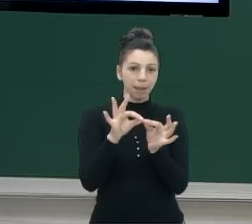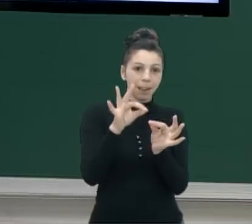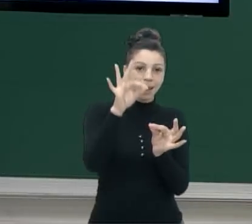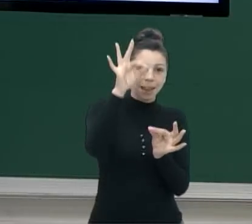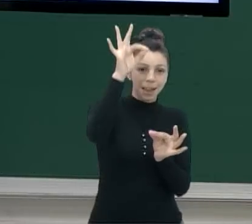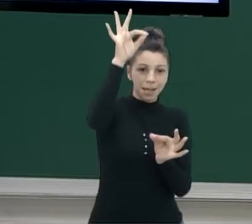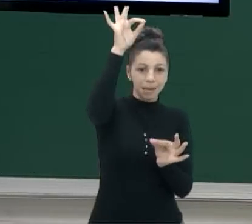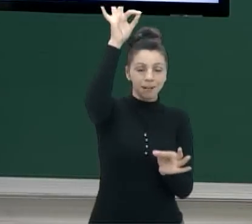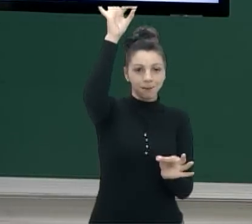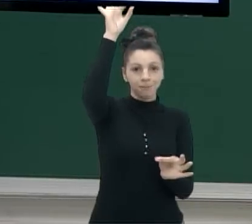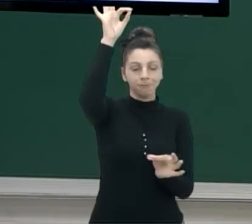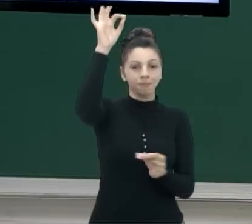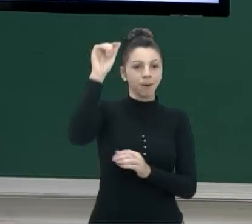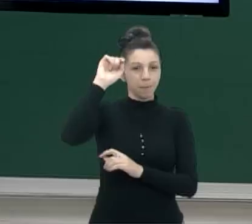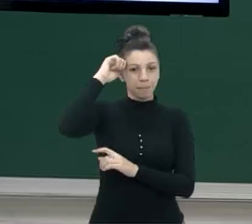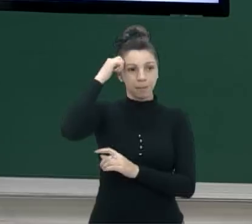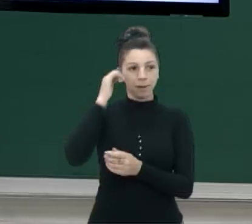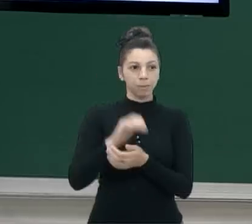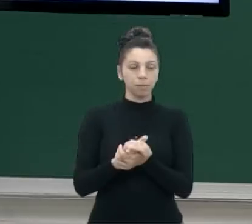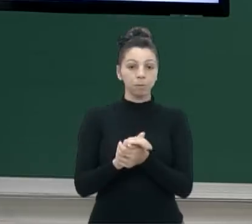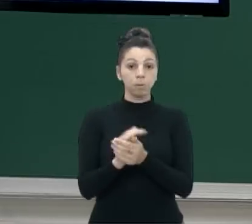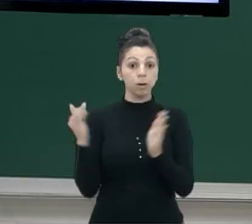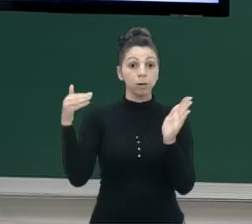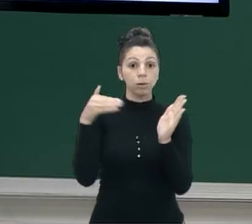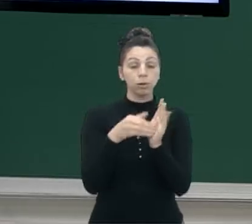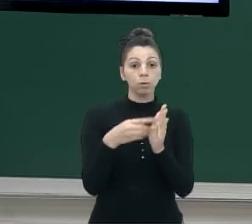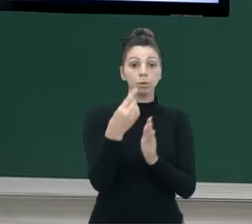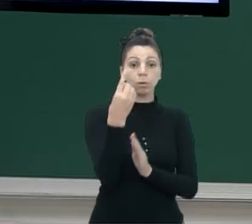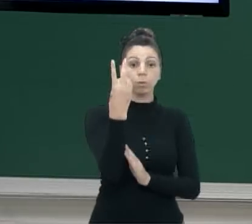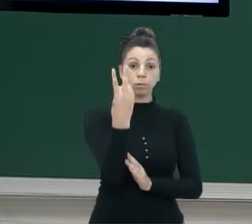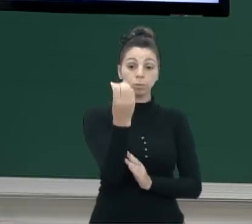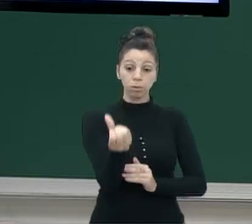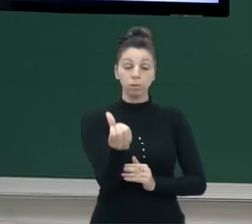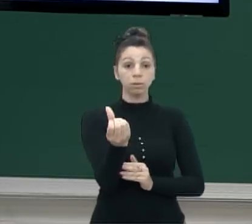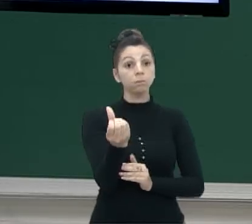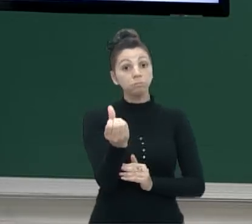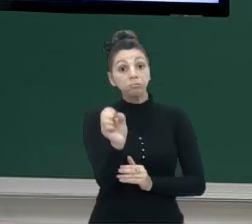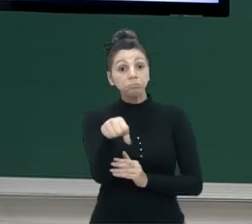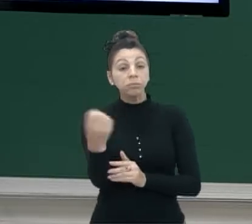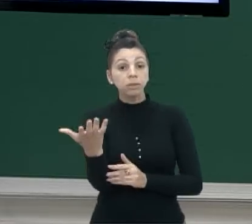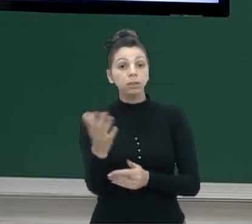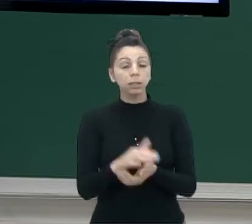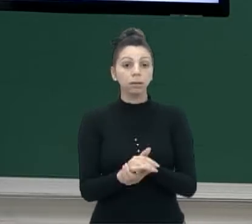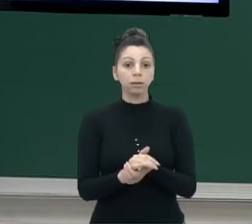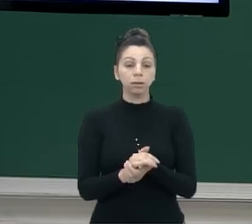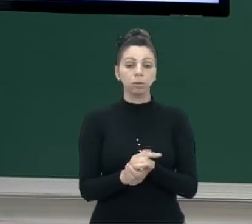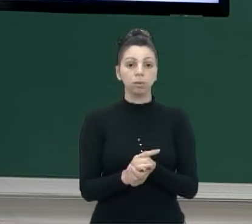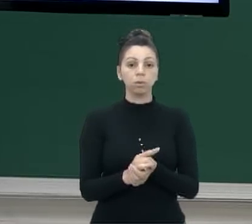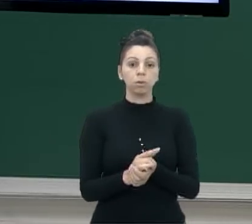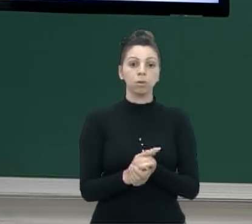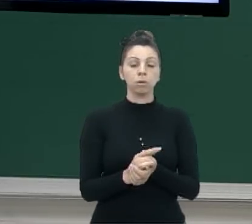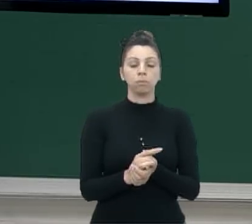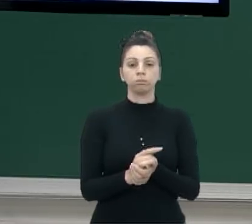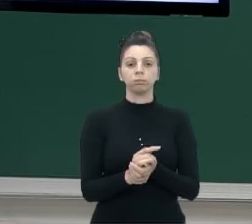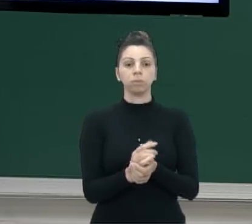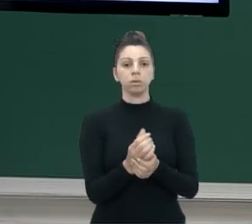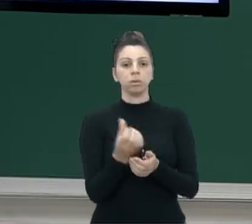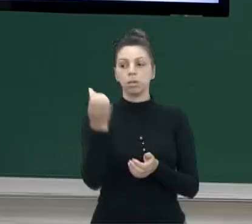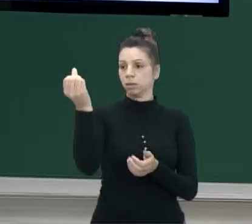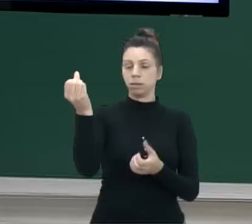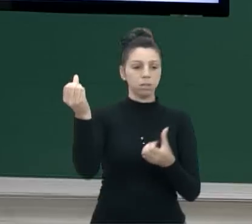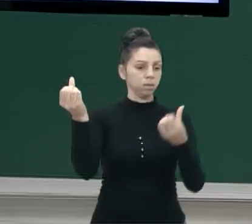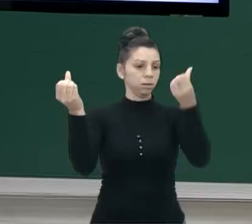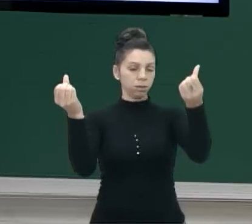ó. Chegou no 2/6? Sim, porque se eu pegar um pedaço de 6 mais um pedaço